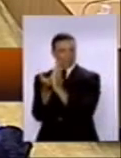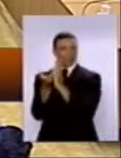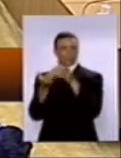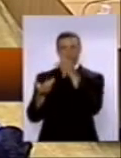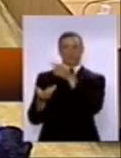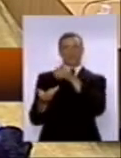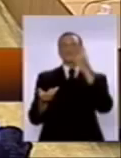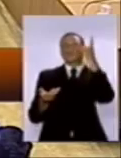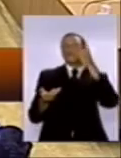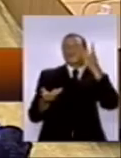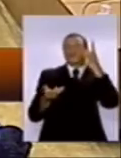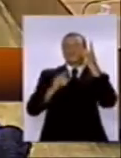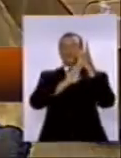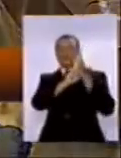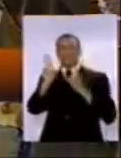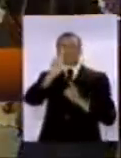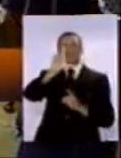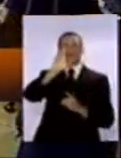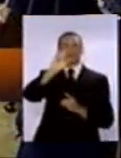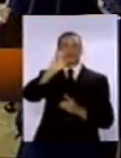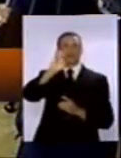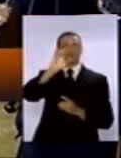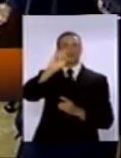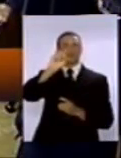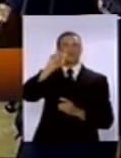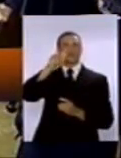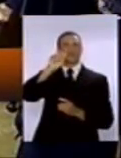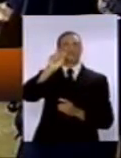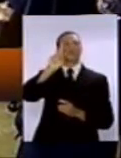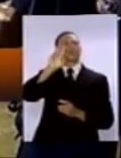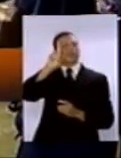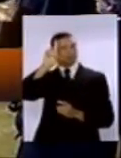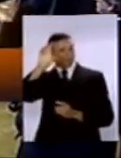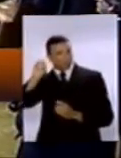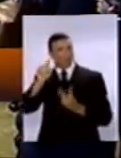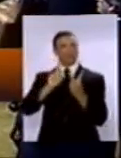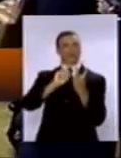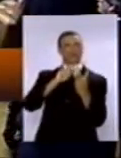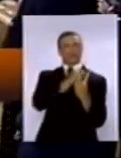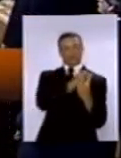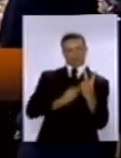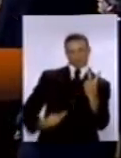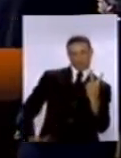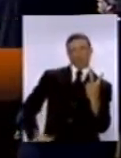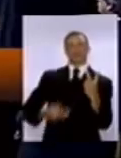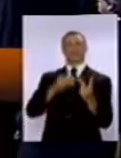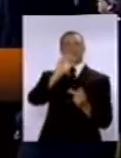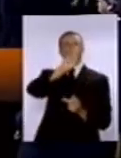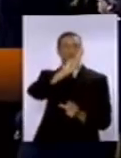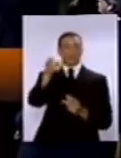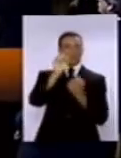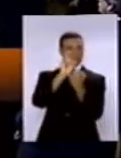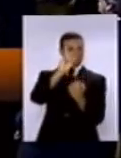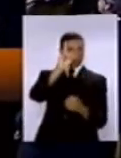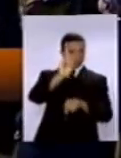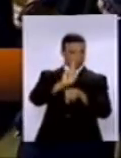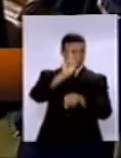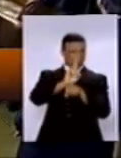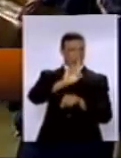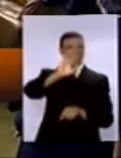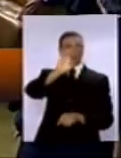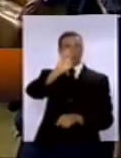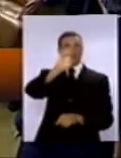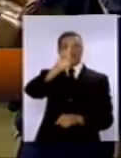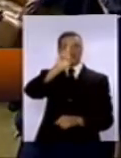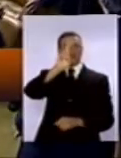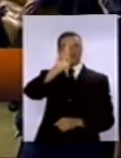a pessoa de quem são complementados os deputados presentes ministro de estado da justiça doutor josé eduardo cardozo e